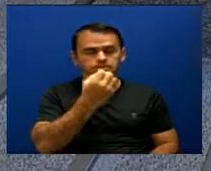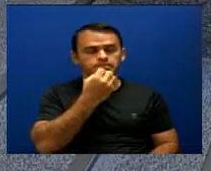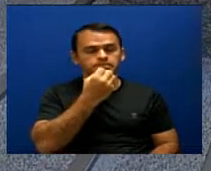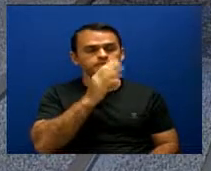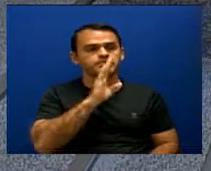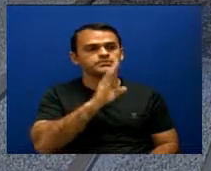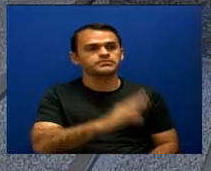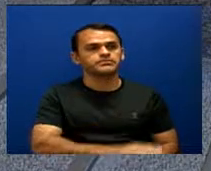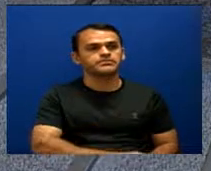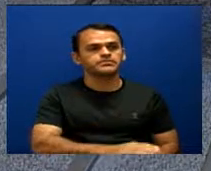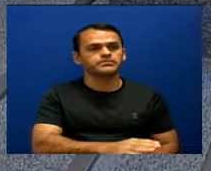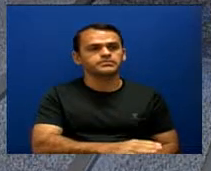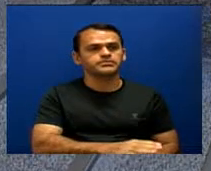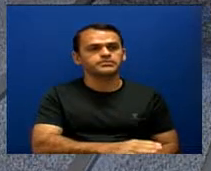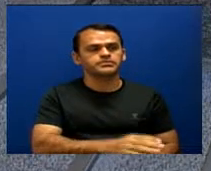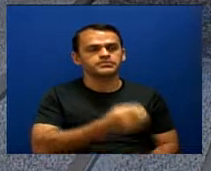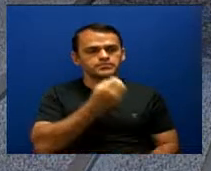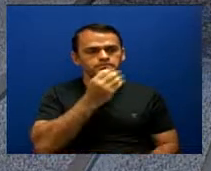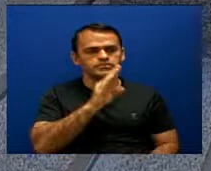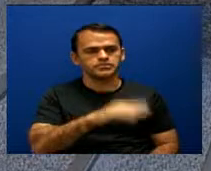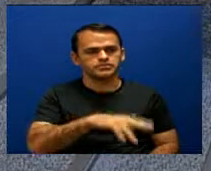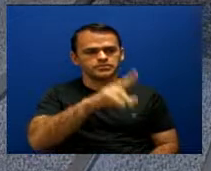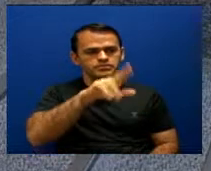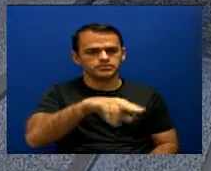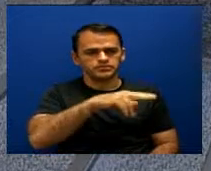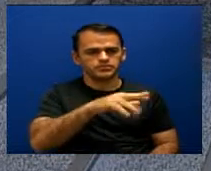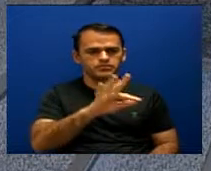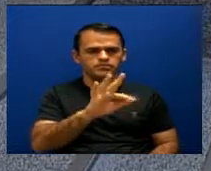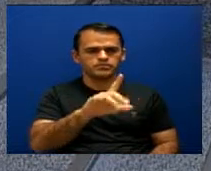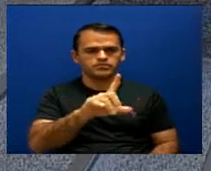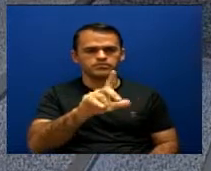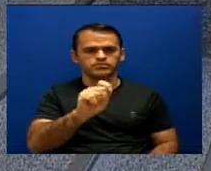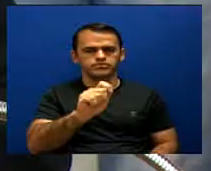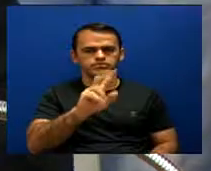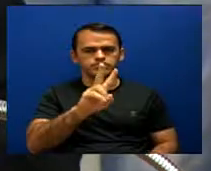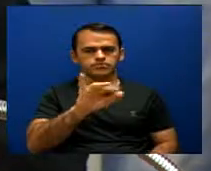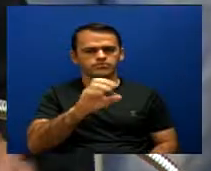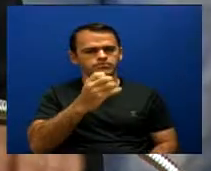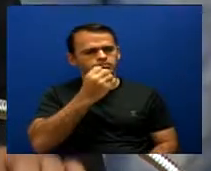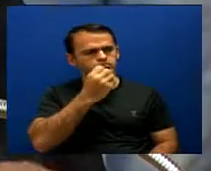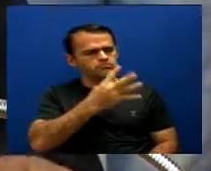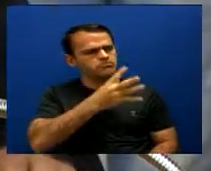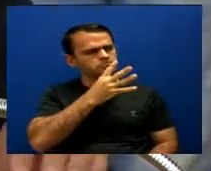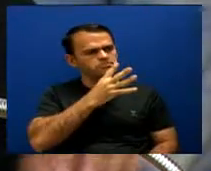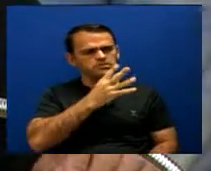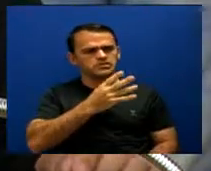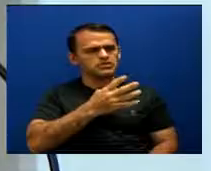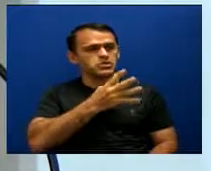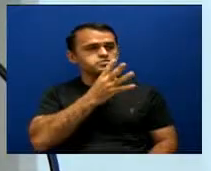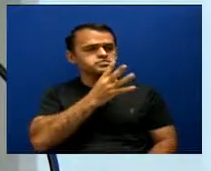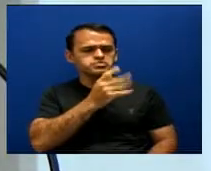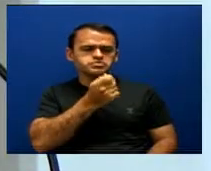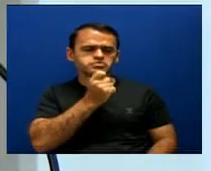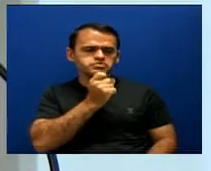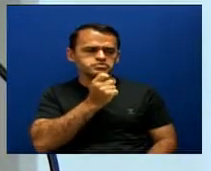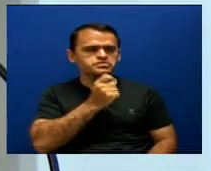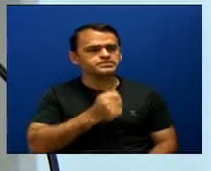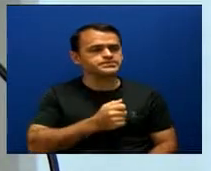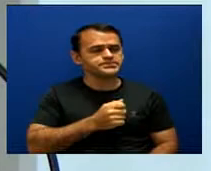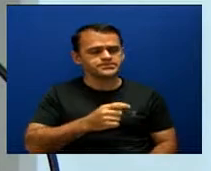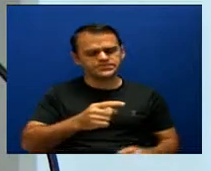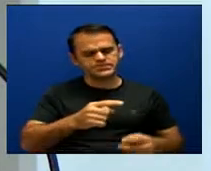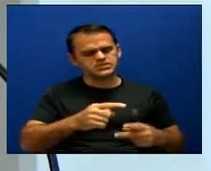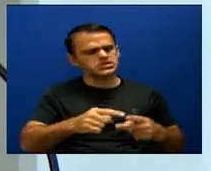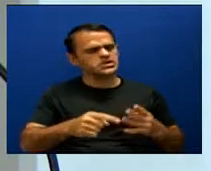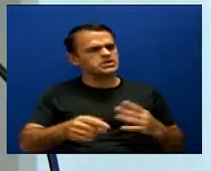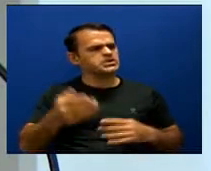Boa tarde. Boa tarde, Padre Flávio. Boa tarde. Foi um prazer conhecer o senhor hoje, eu não conhecia. Prazer. Padre, há semanas